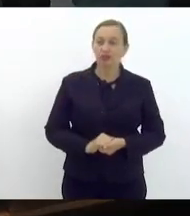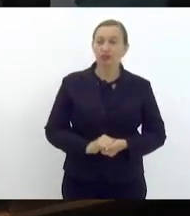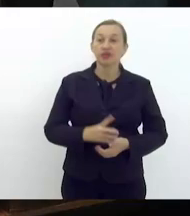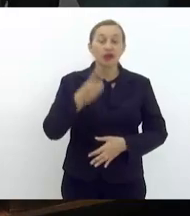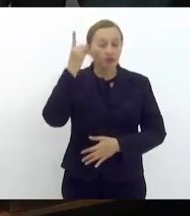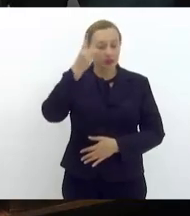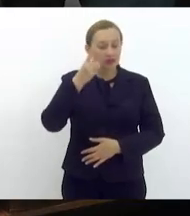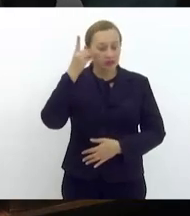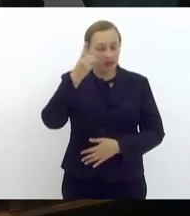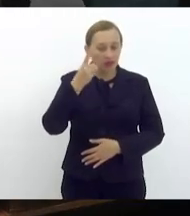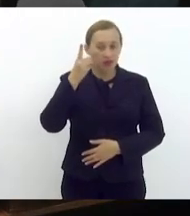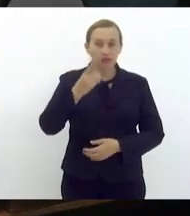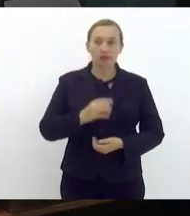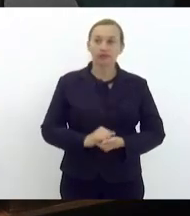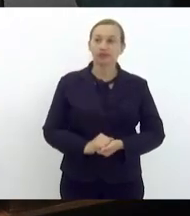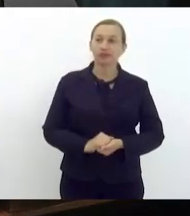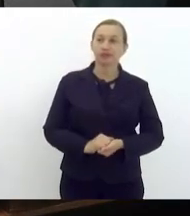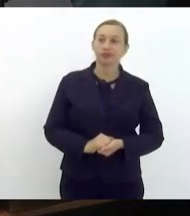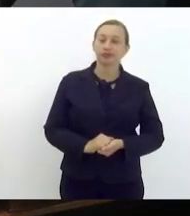Deputado Marcelo Dino.